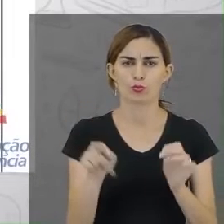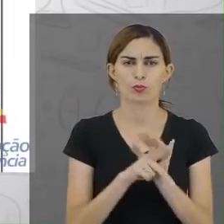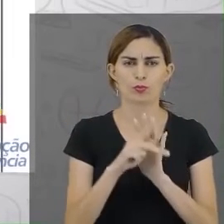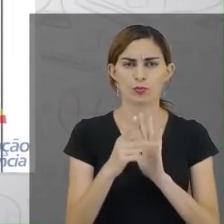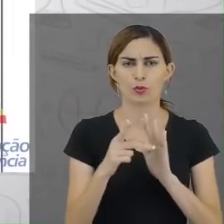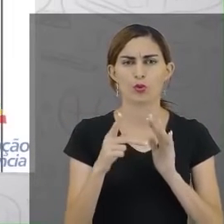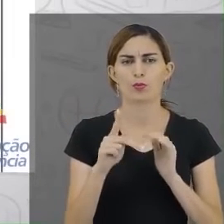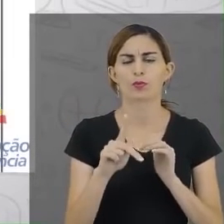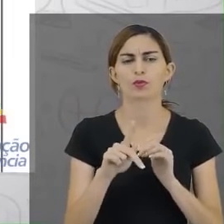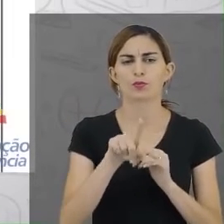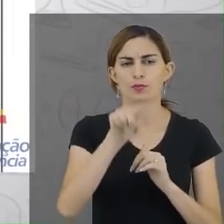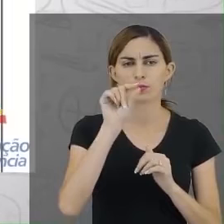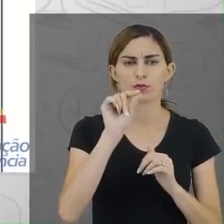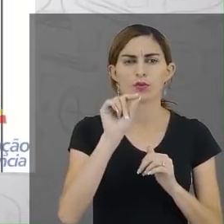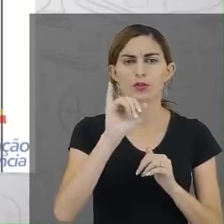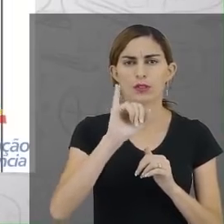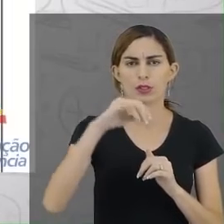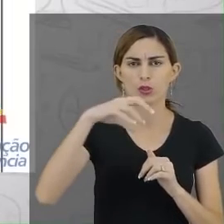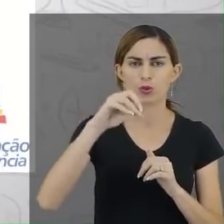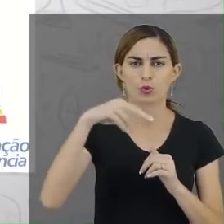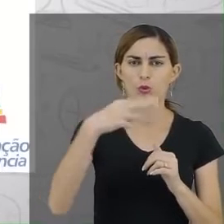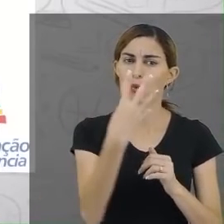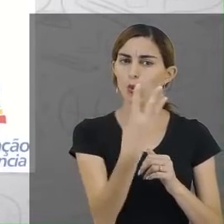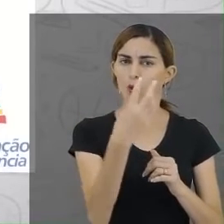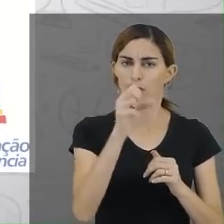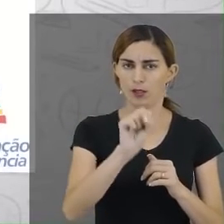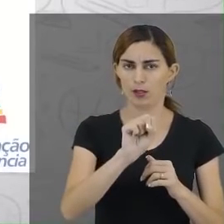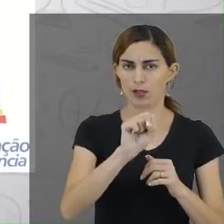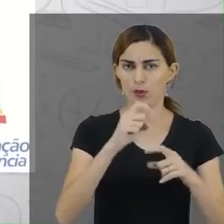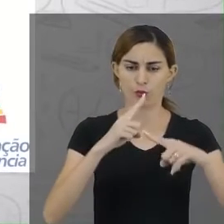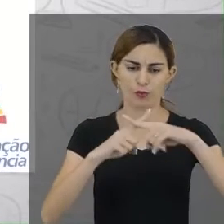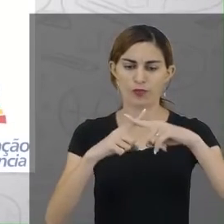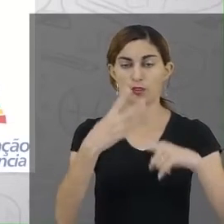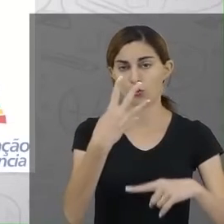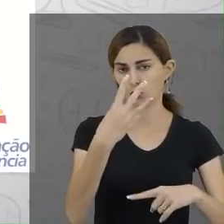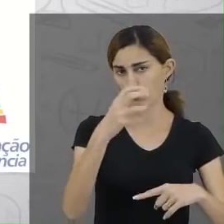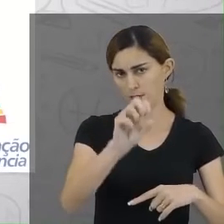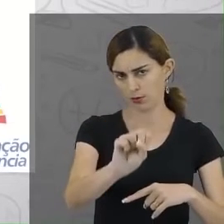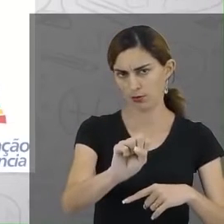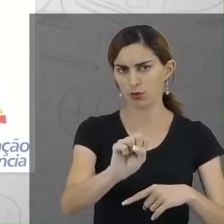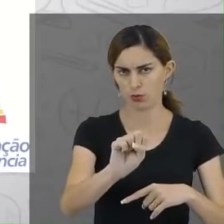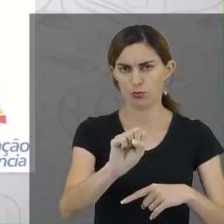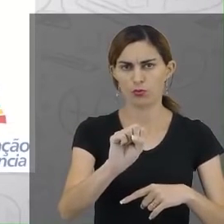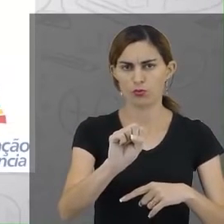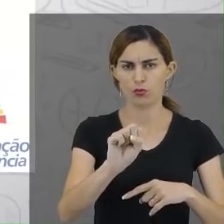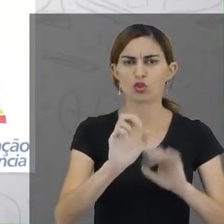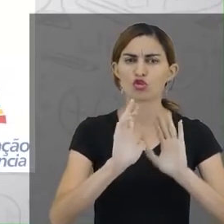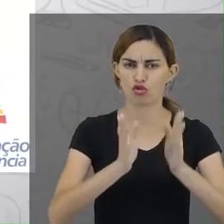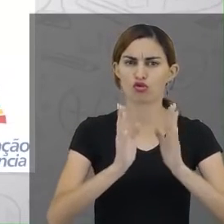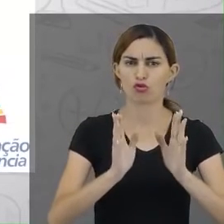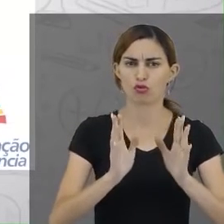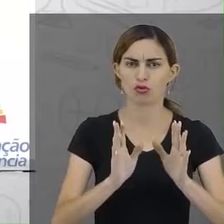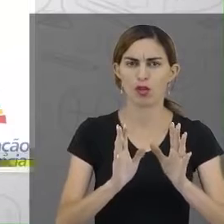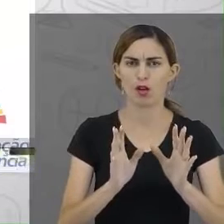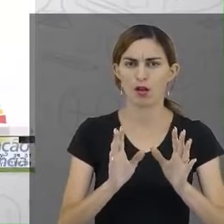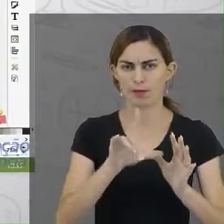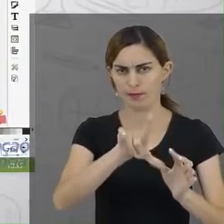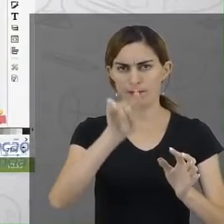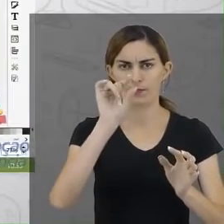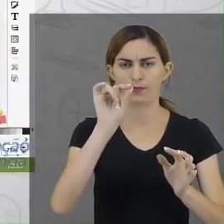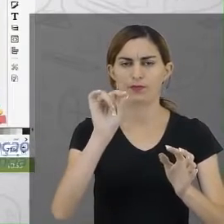formato específico pré-definido, que é o ícone 48 por 48. Ele já